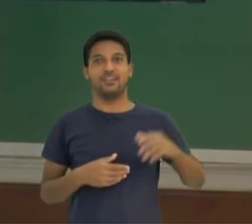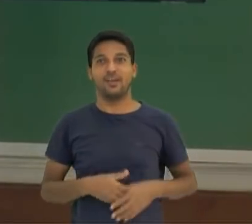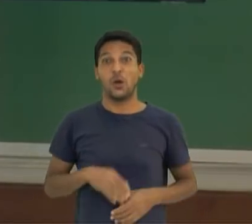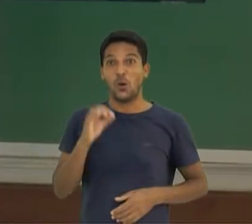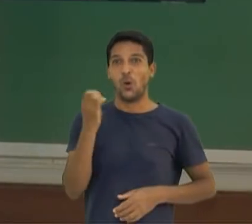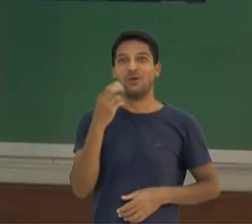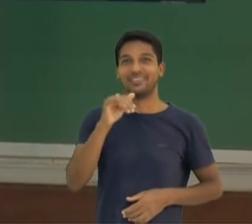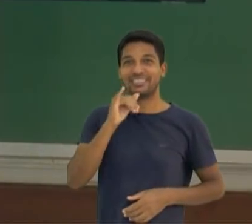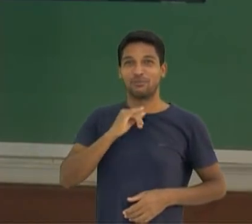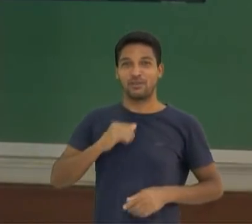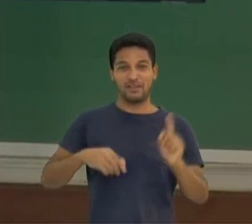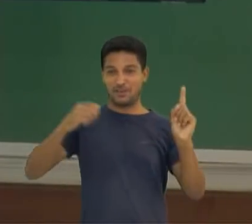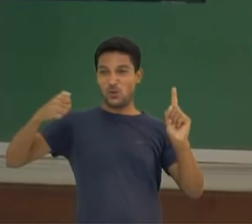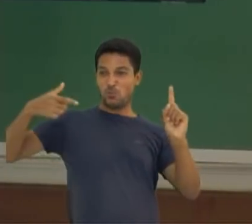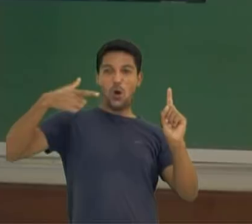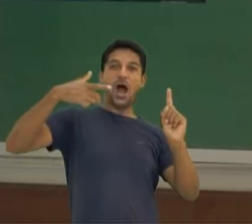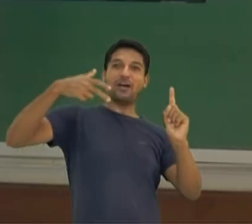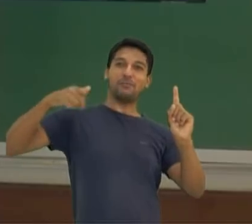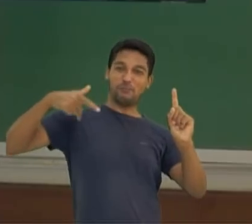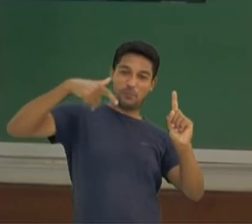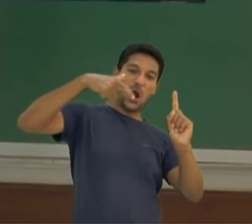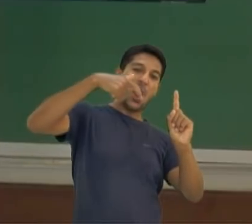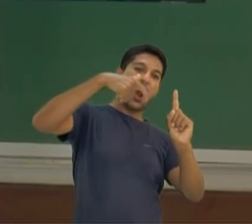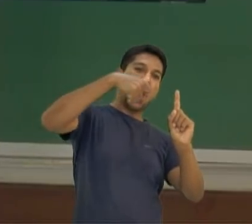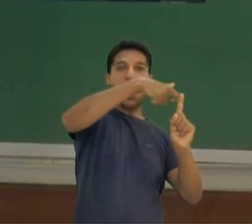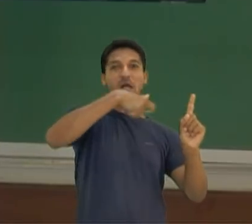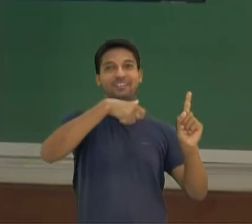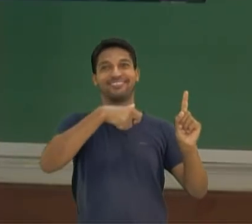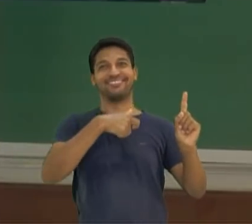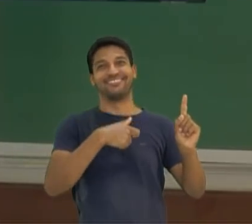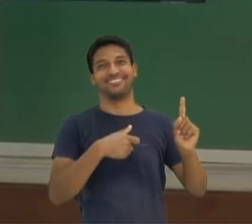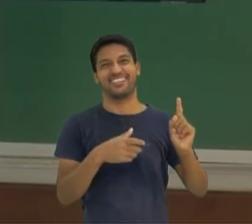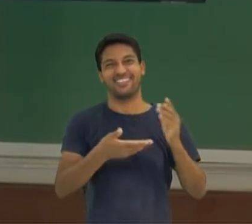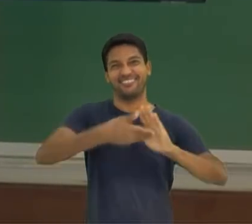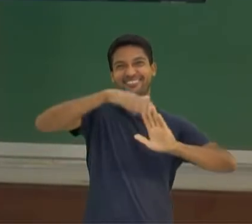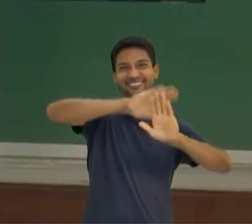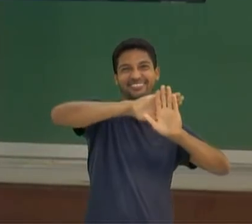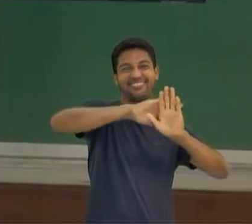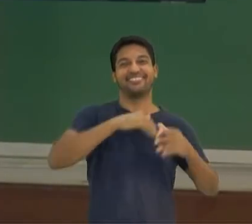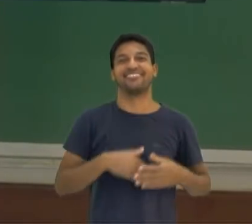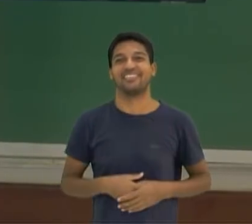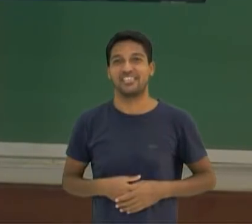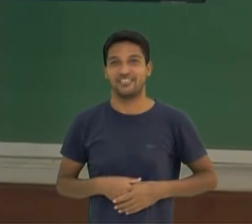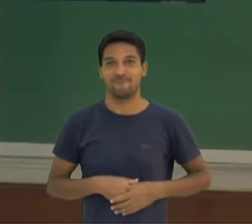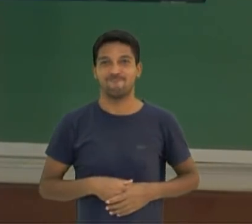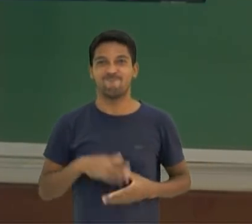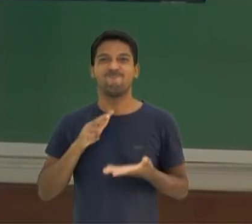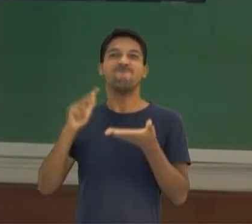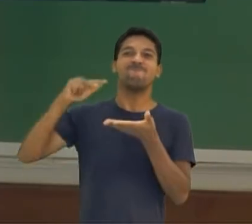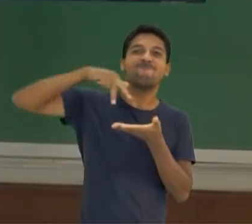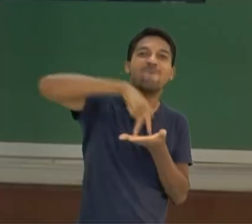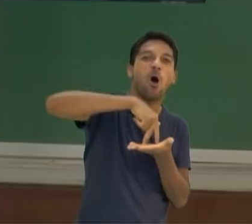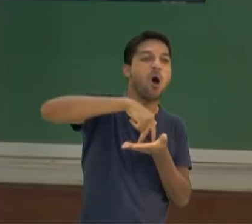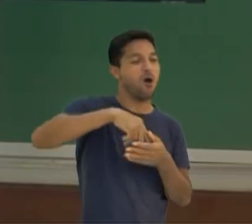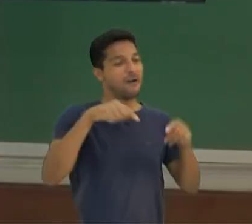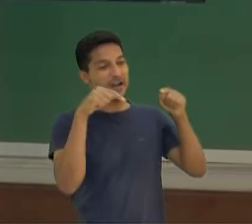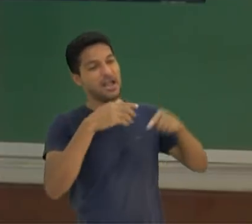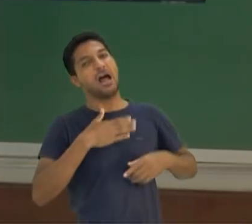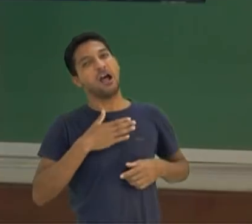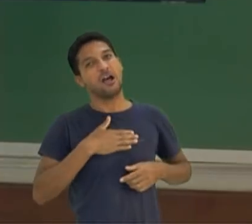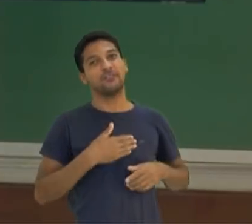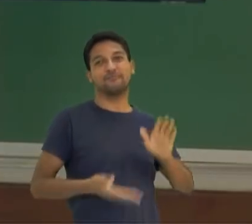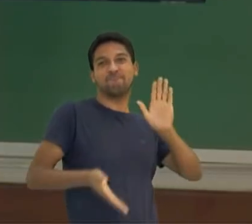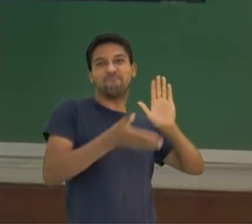voadeira com os olhos para pé. Hoje não, Berzelius. É, o cara chegando lá para cima do Berzelius, né?